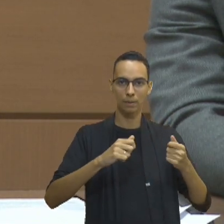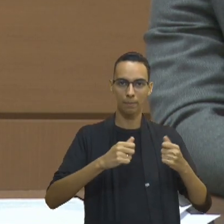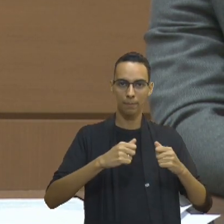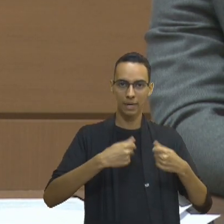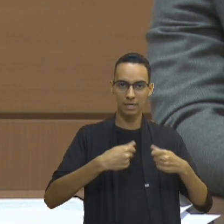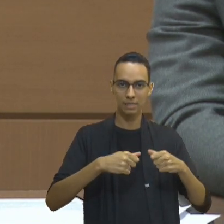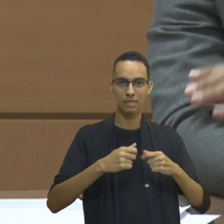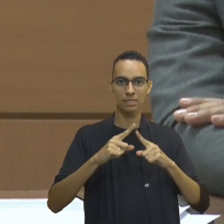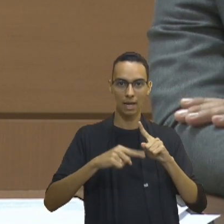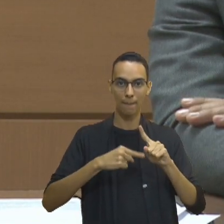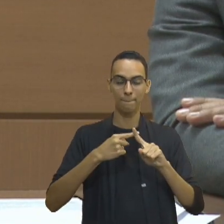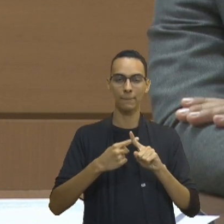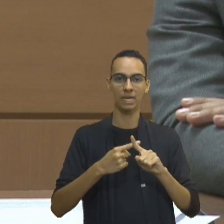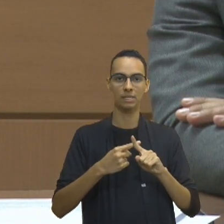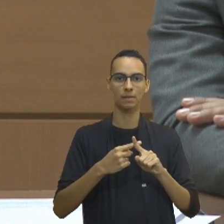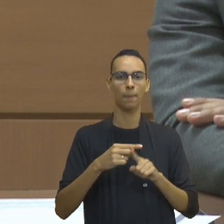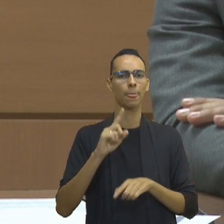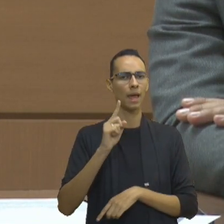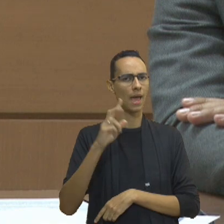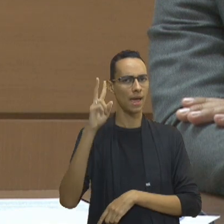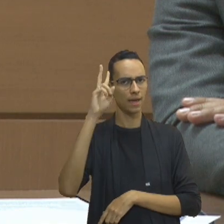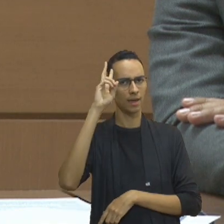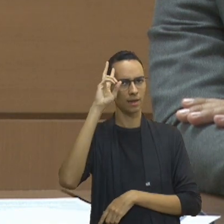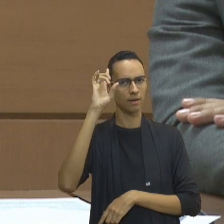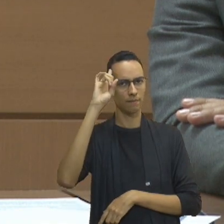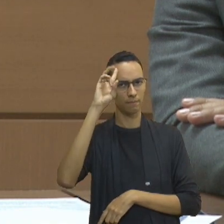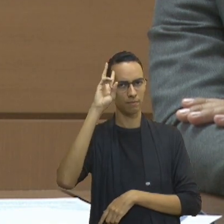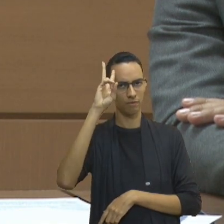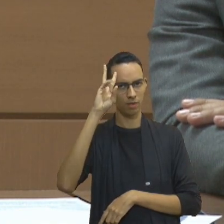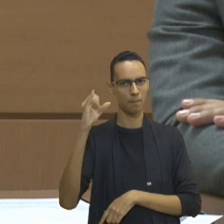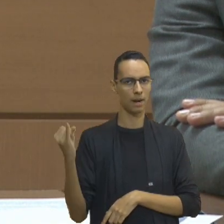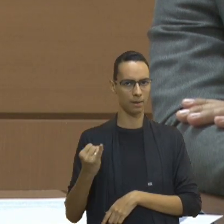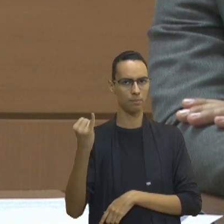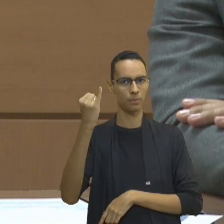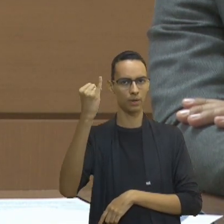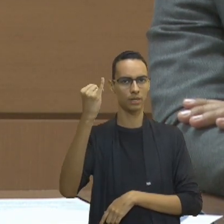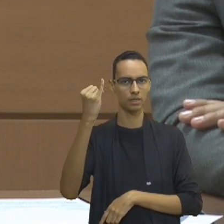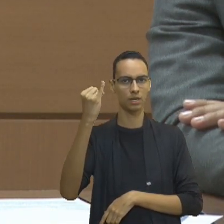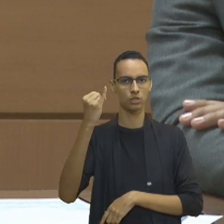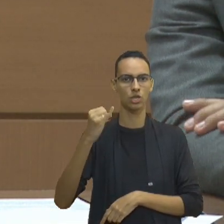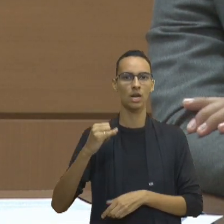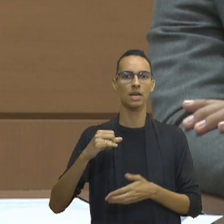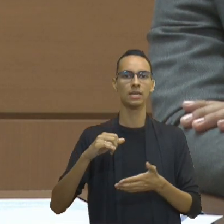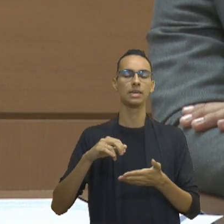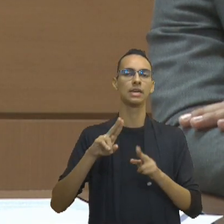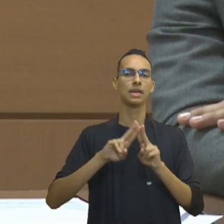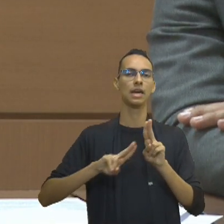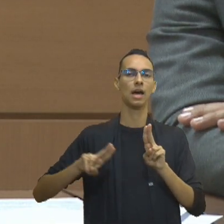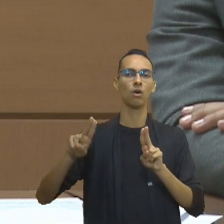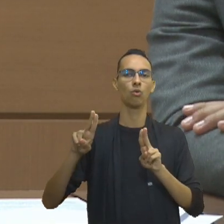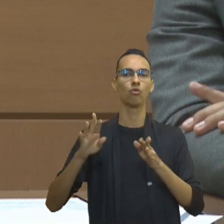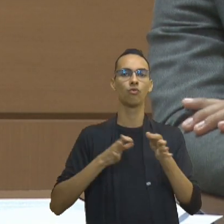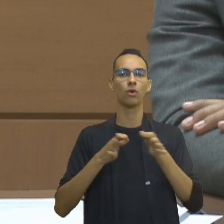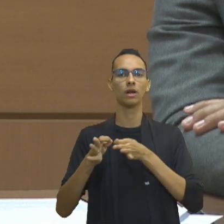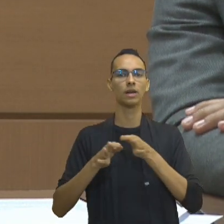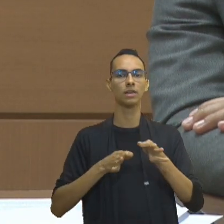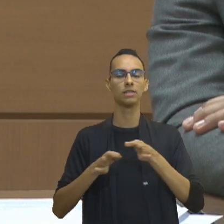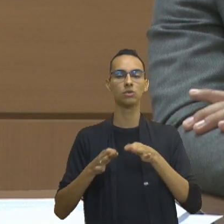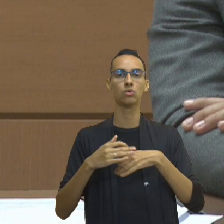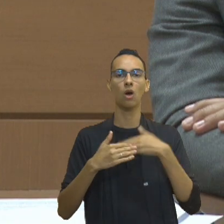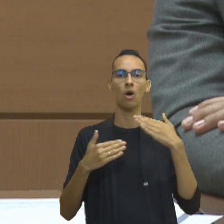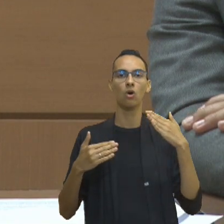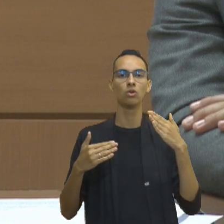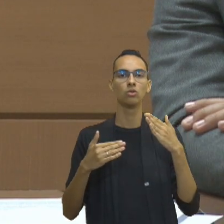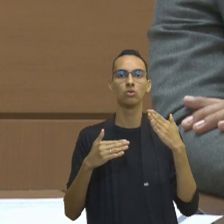que a UFO substituiu nos últimos anos todas as lâmpadas da iluminação externa dos blocos por